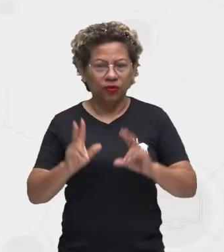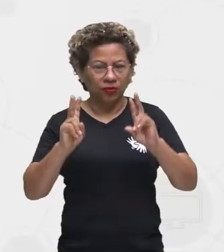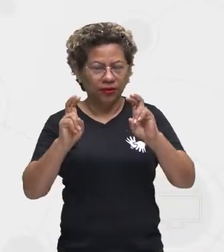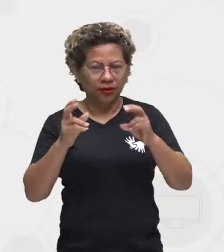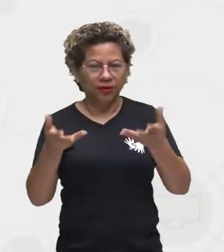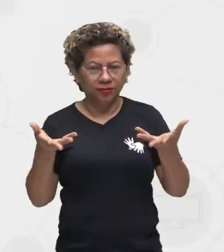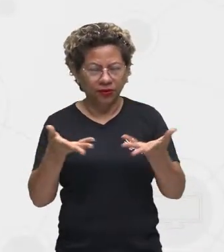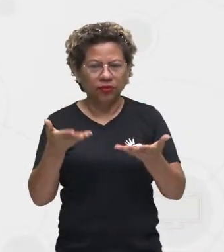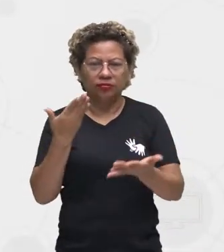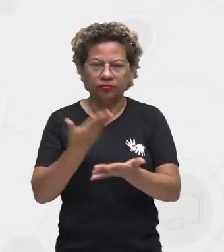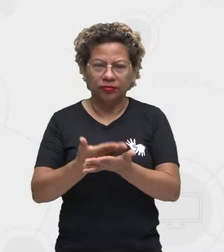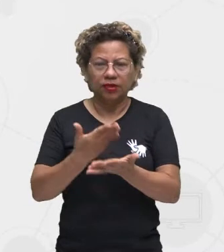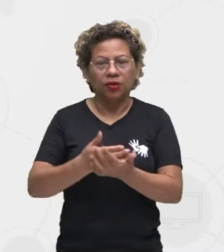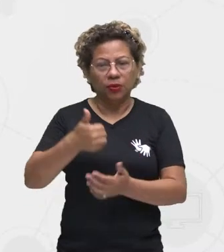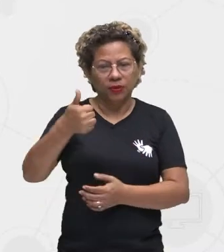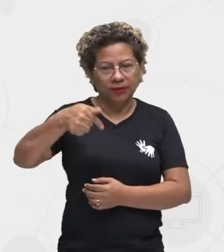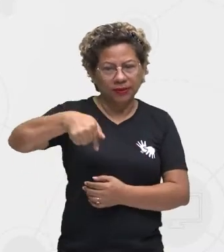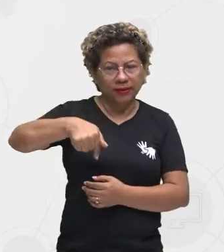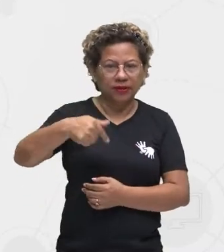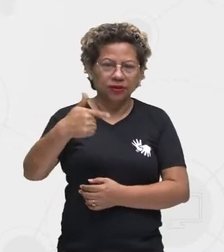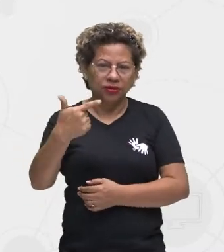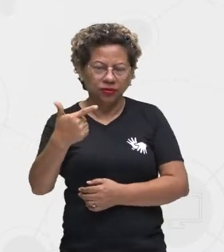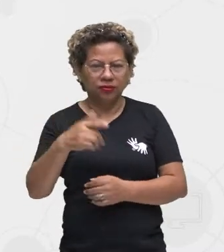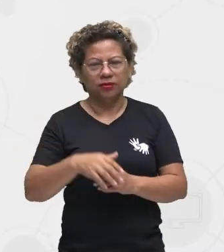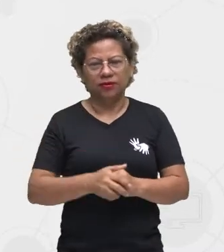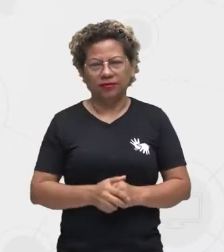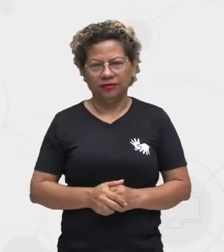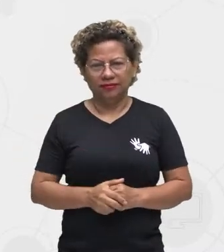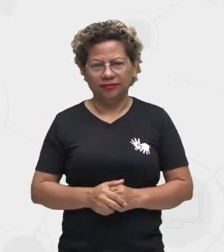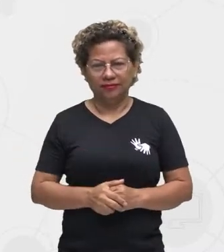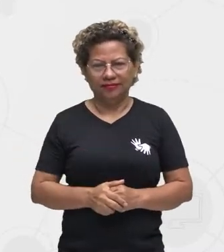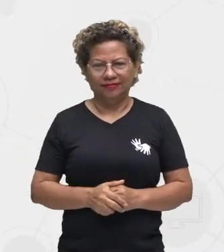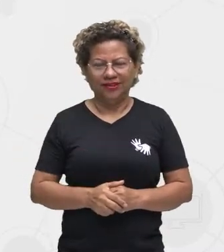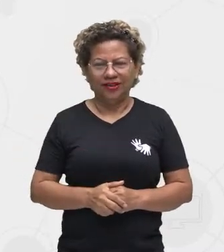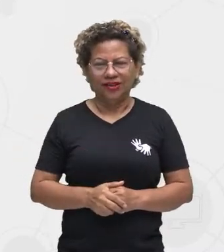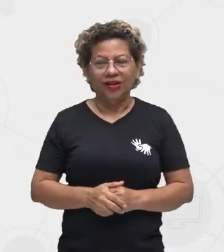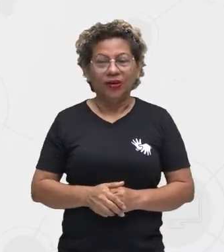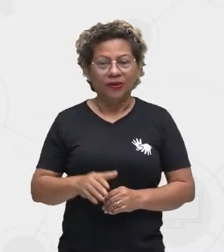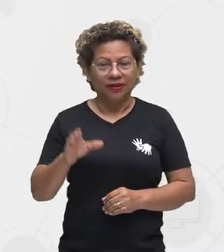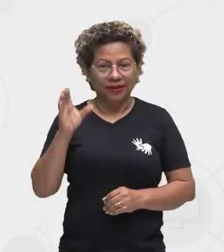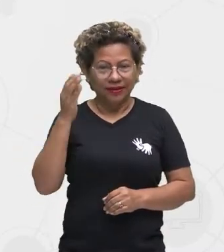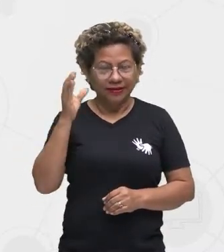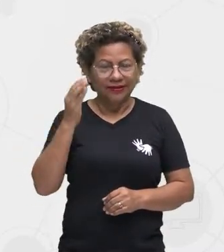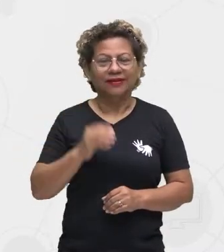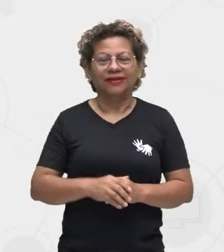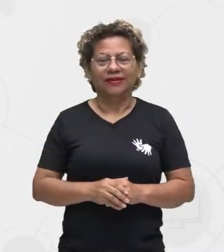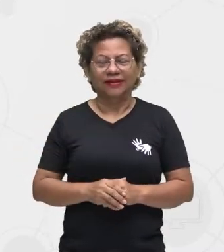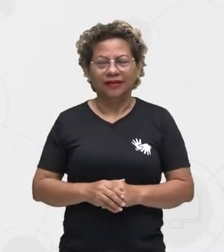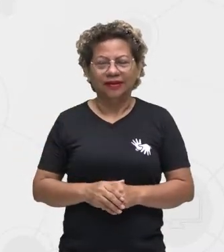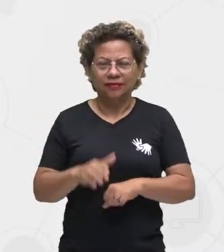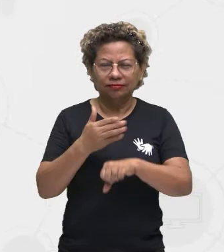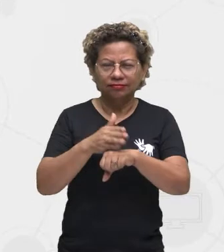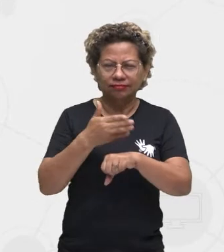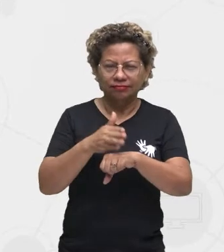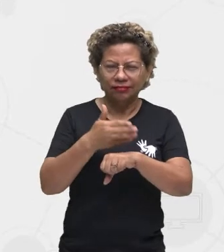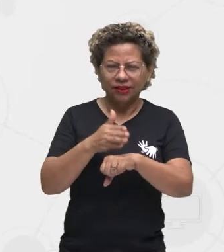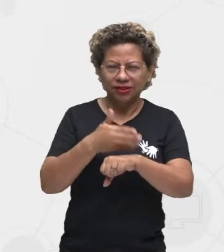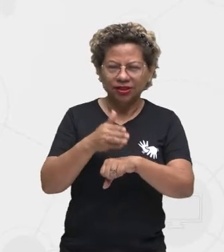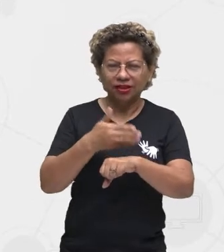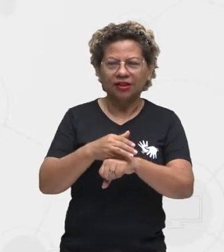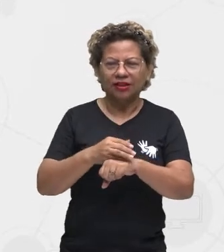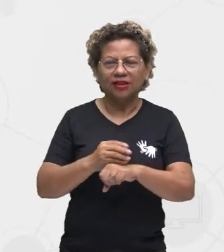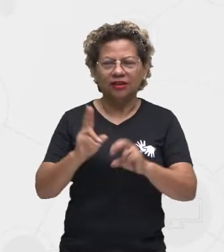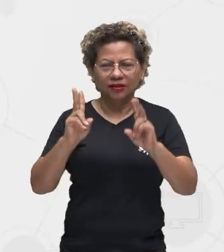nós já estamos na aula 172, 172. Hoje a nossa atividade é o Praticando de Ciências e